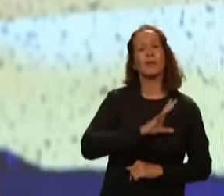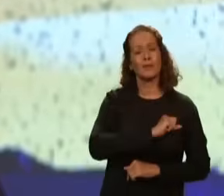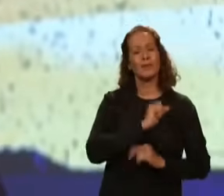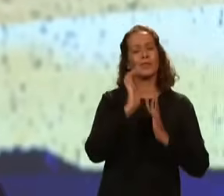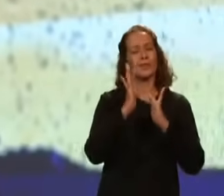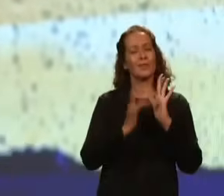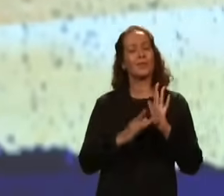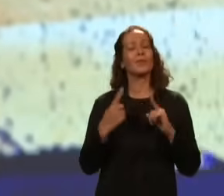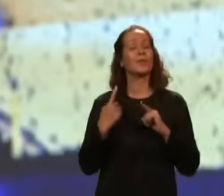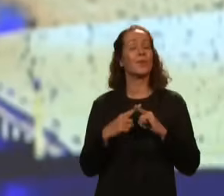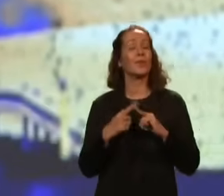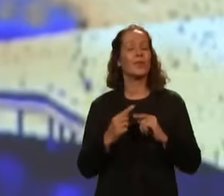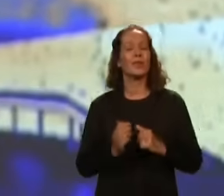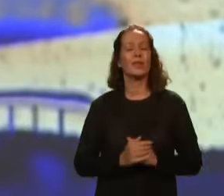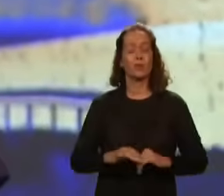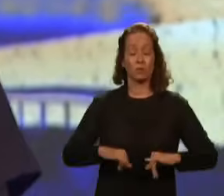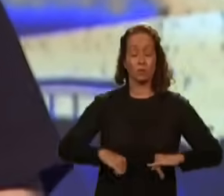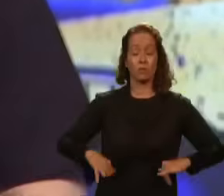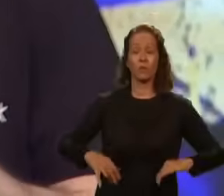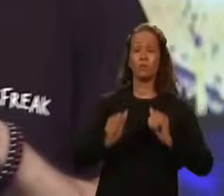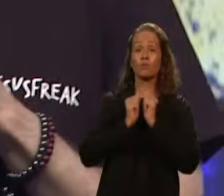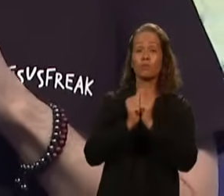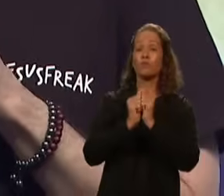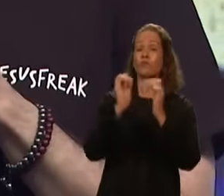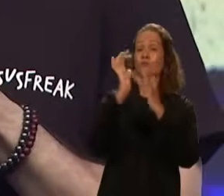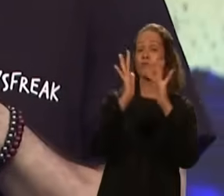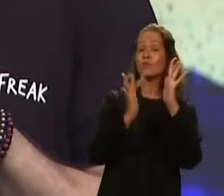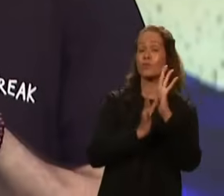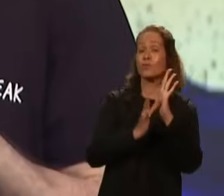porque a gente encara o sofrimento com Ele.